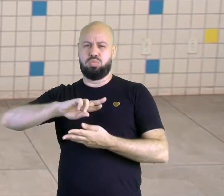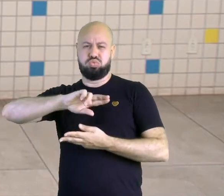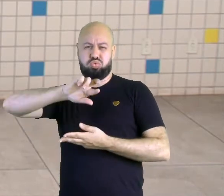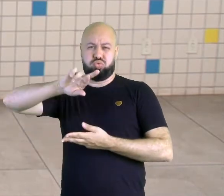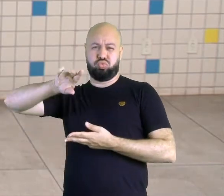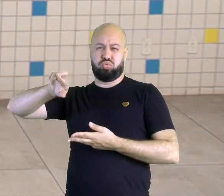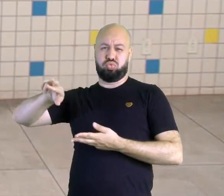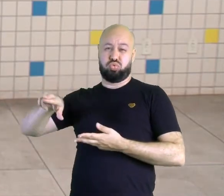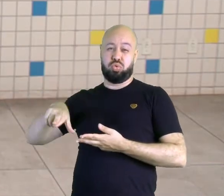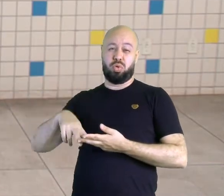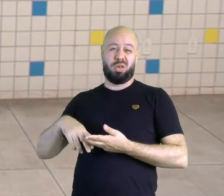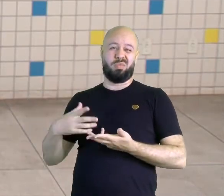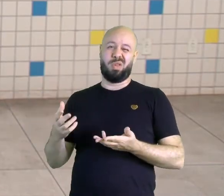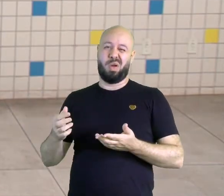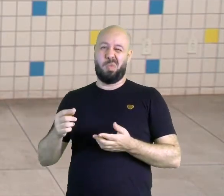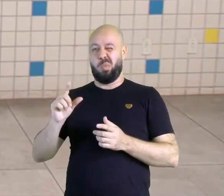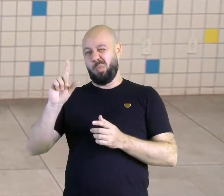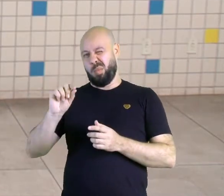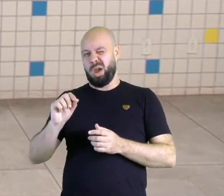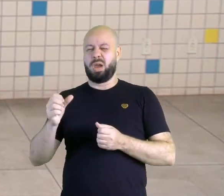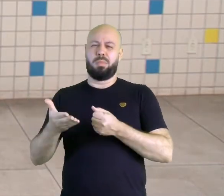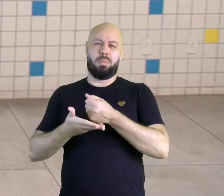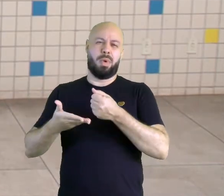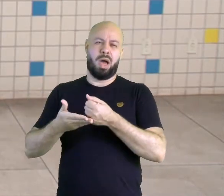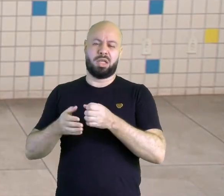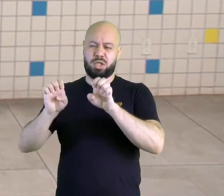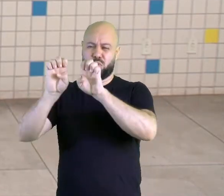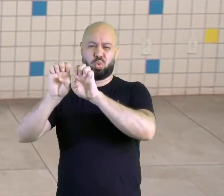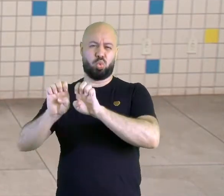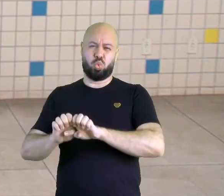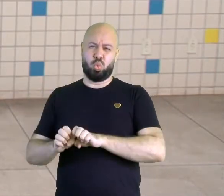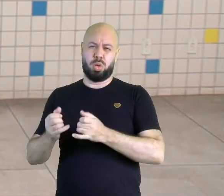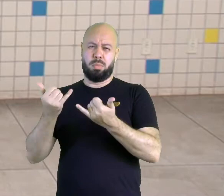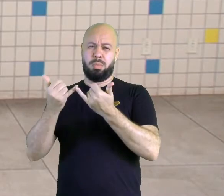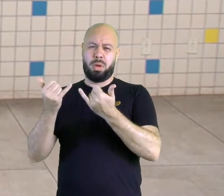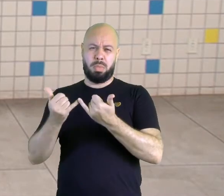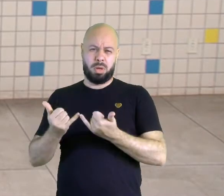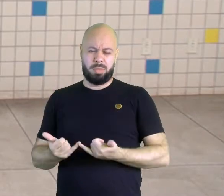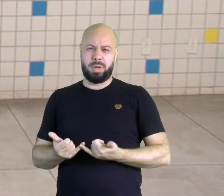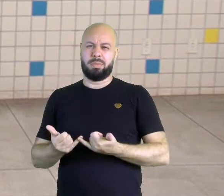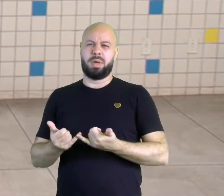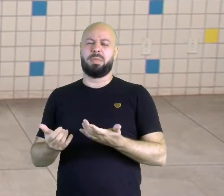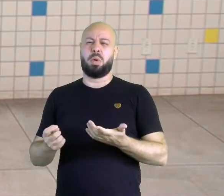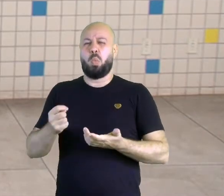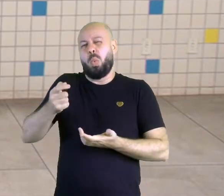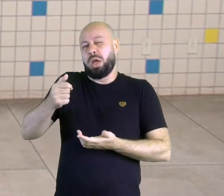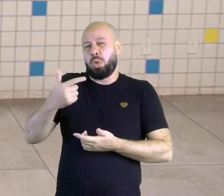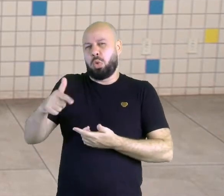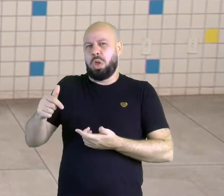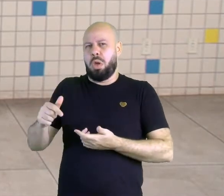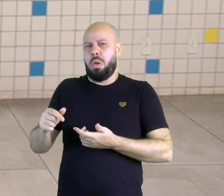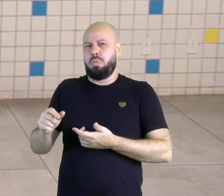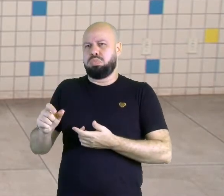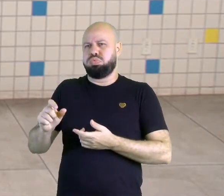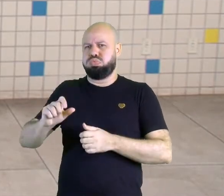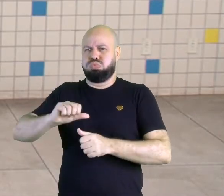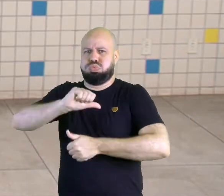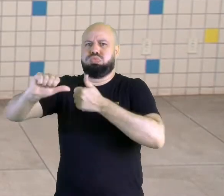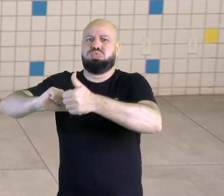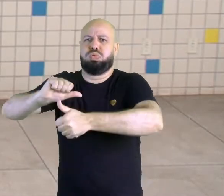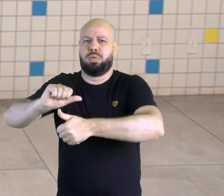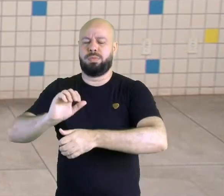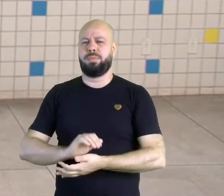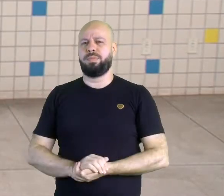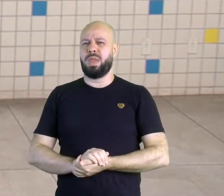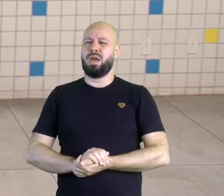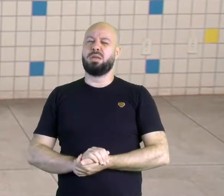na estrutura, ela é bem básica, ela é bem sutil, não tem grandes transformações, só